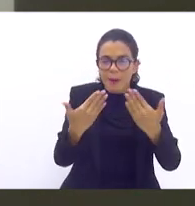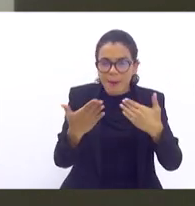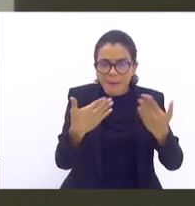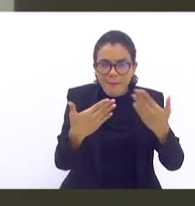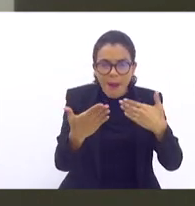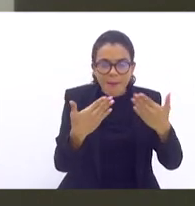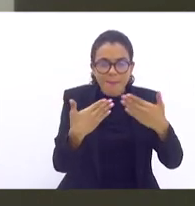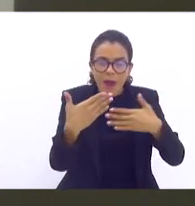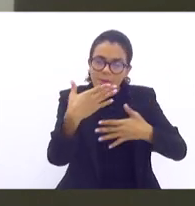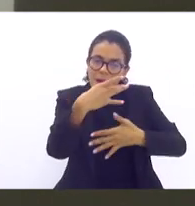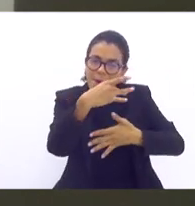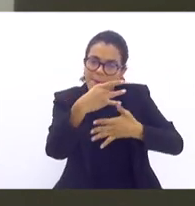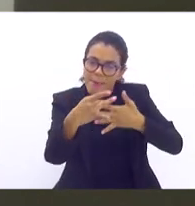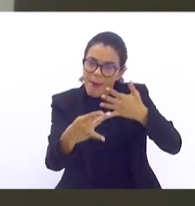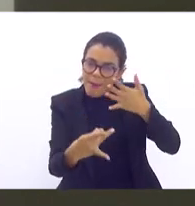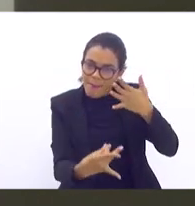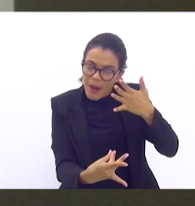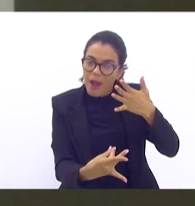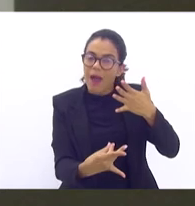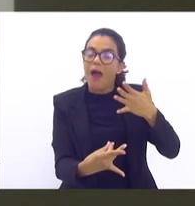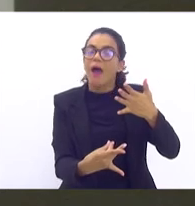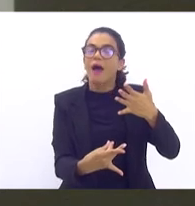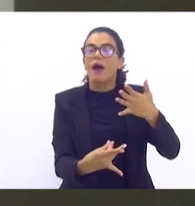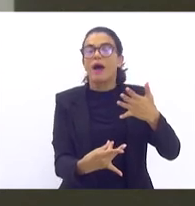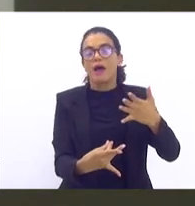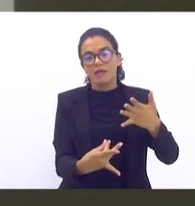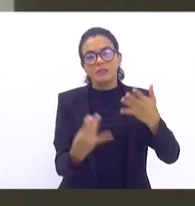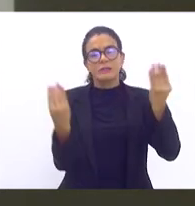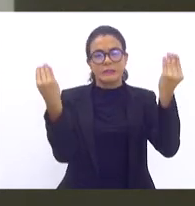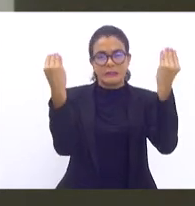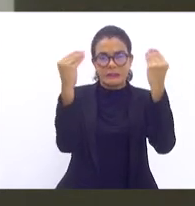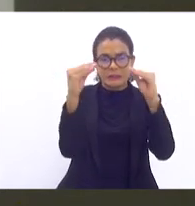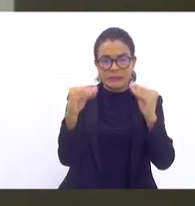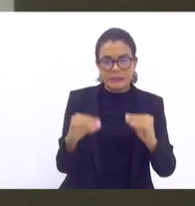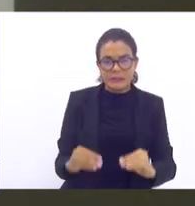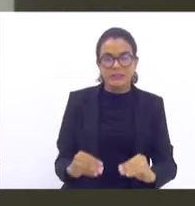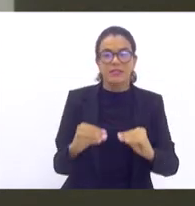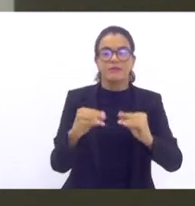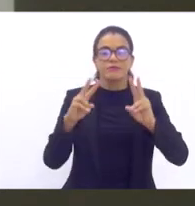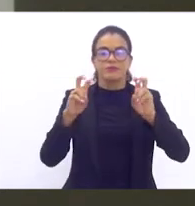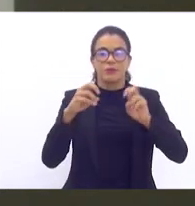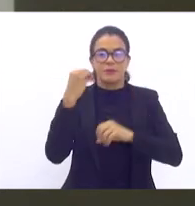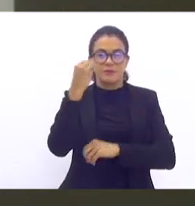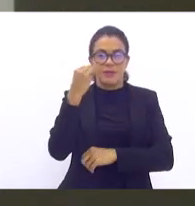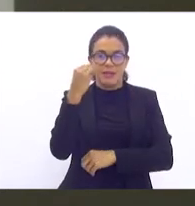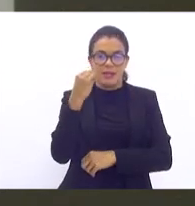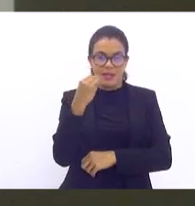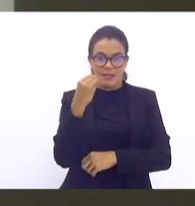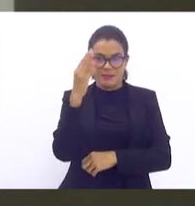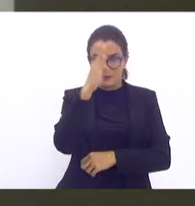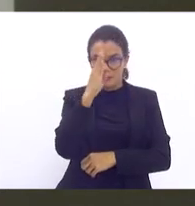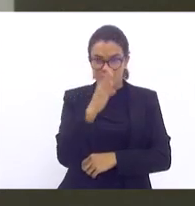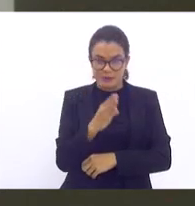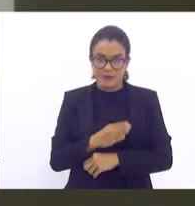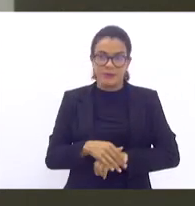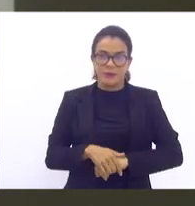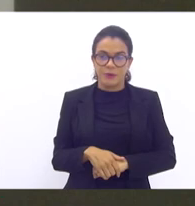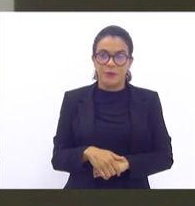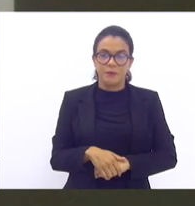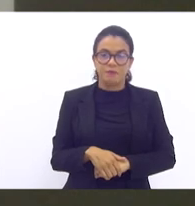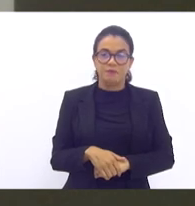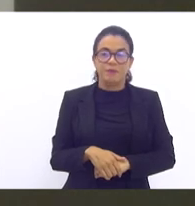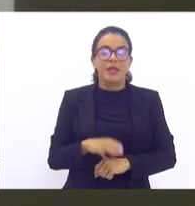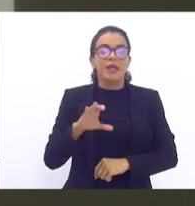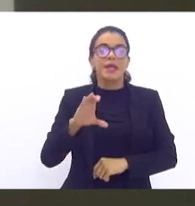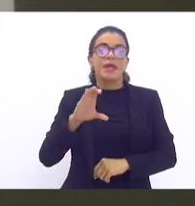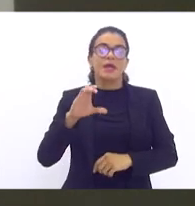colocando o que era a história né coloca umas experiências pontuais que já tinha no Brasil né tinha uma experiência muito boa